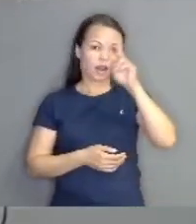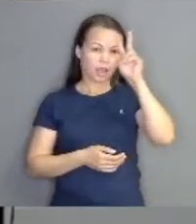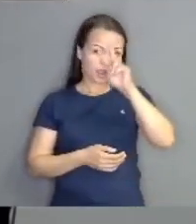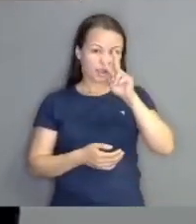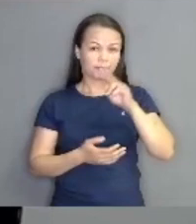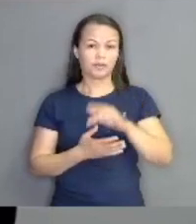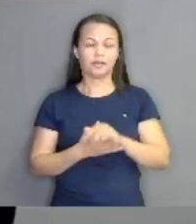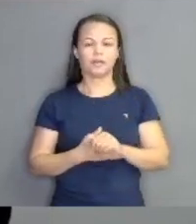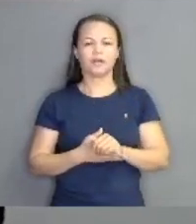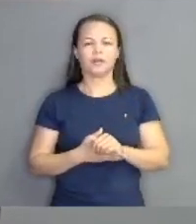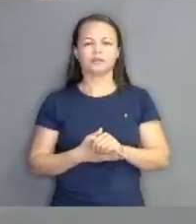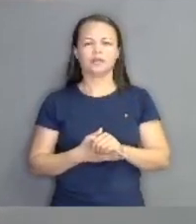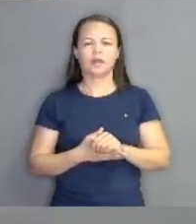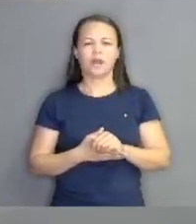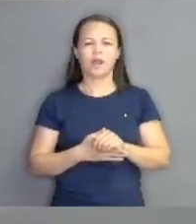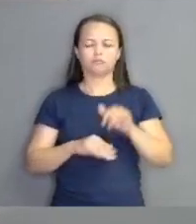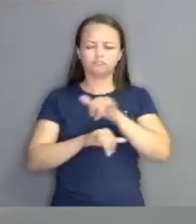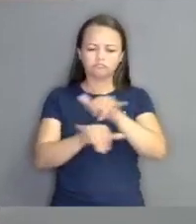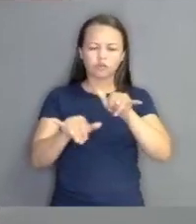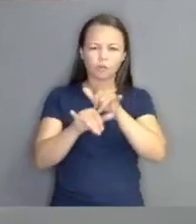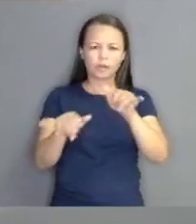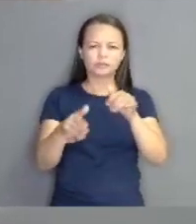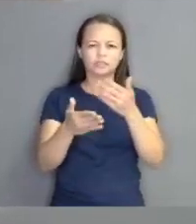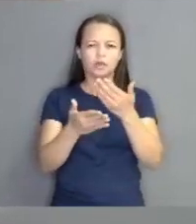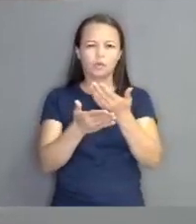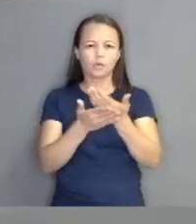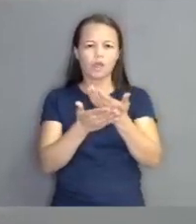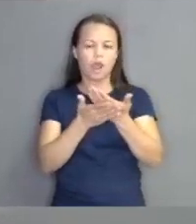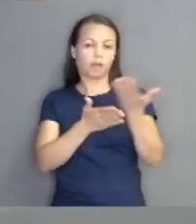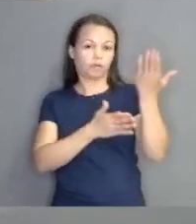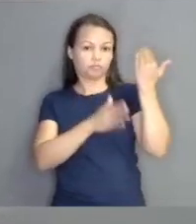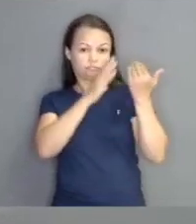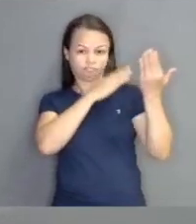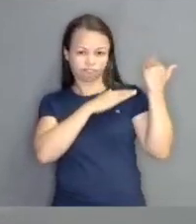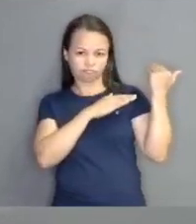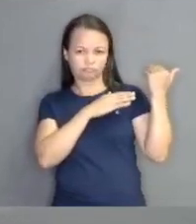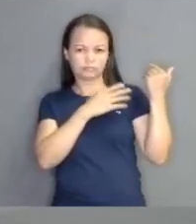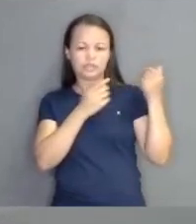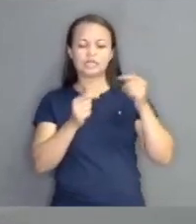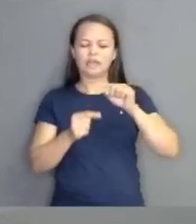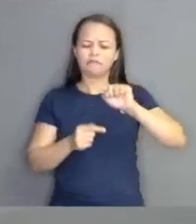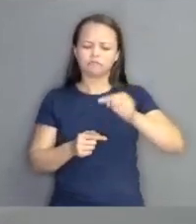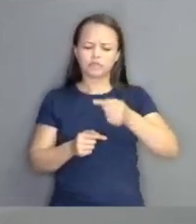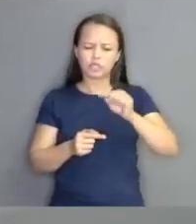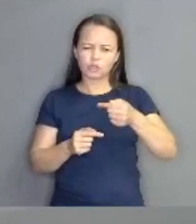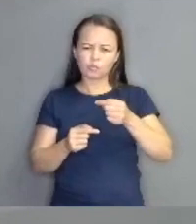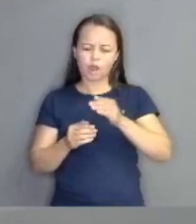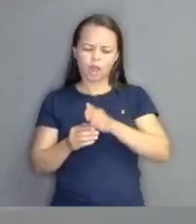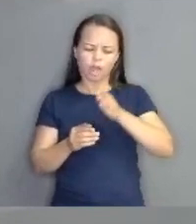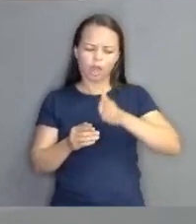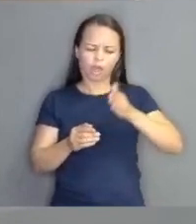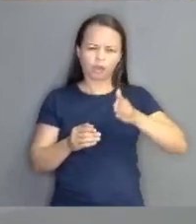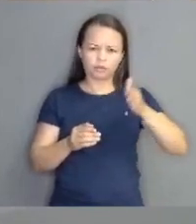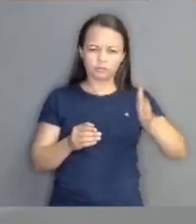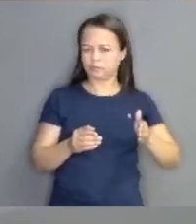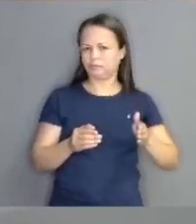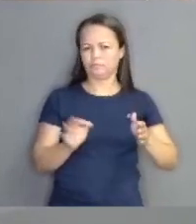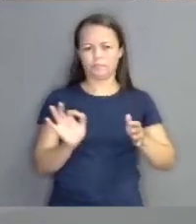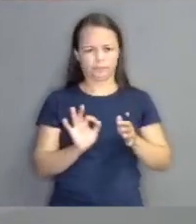outra aula que a gente viu que a vírgula, ela não anda nem pula a